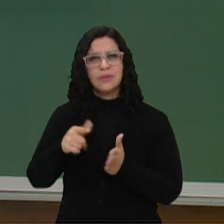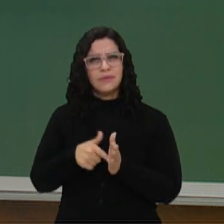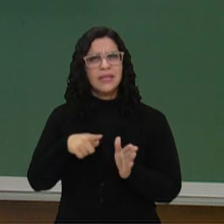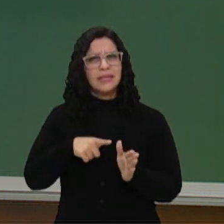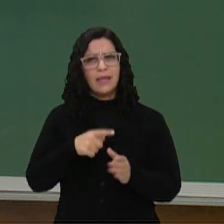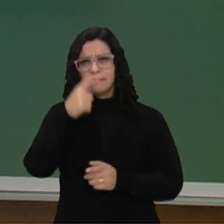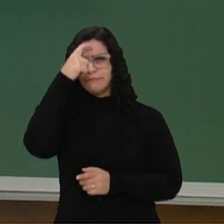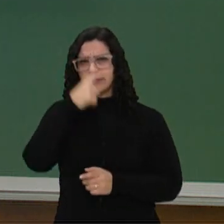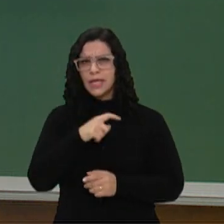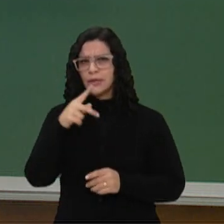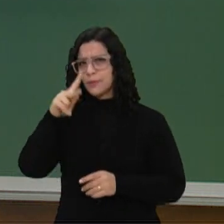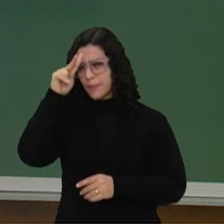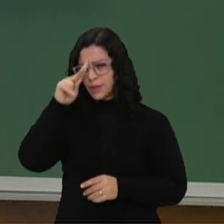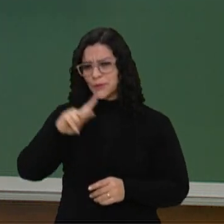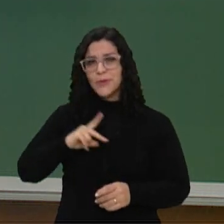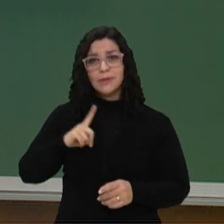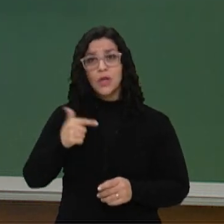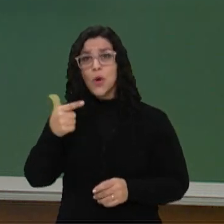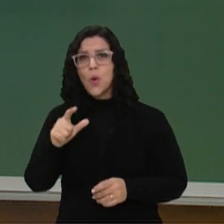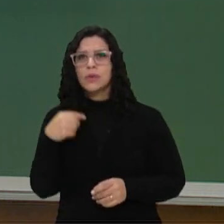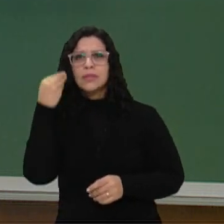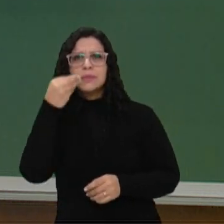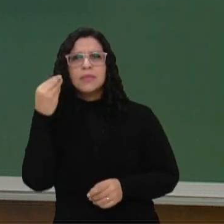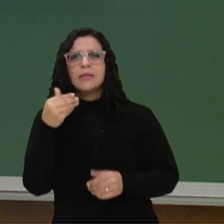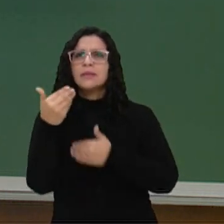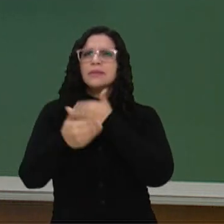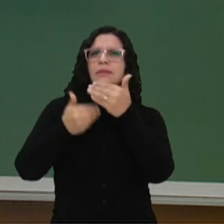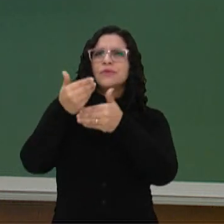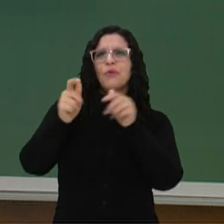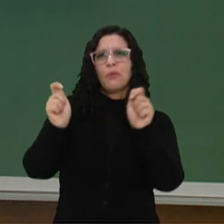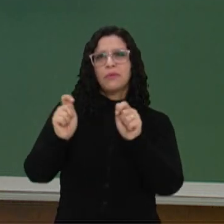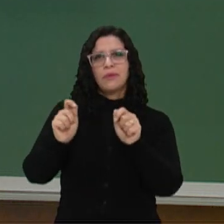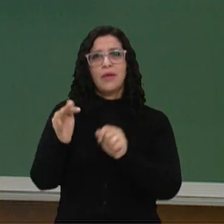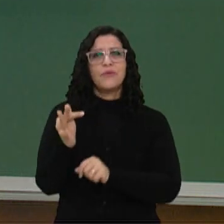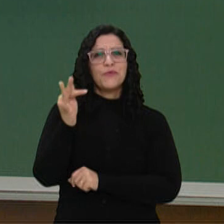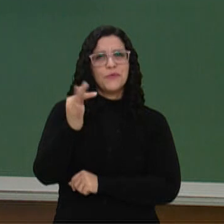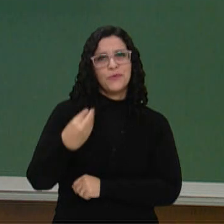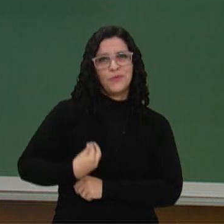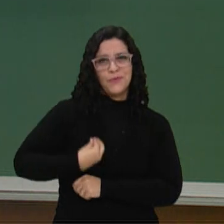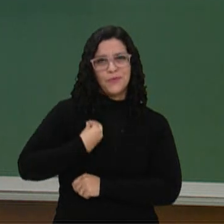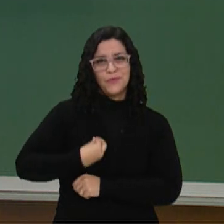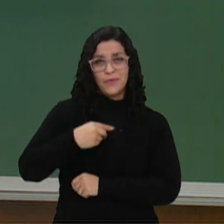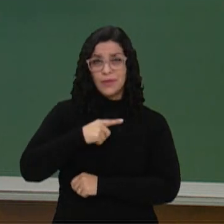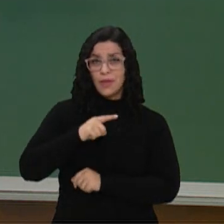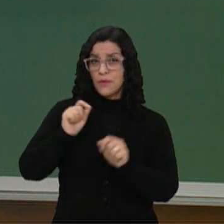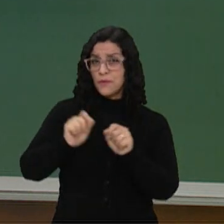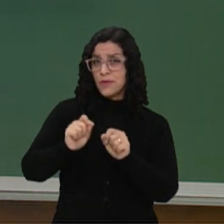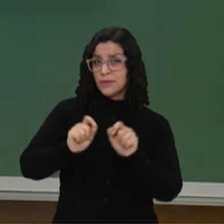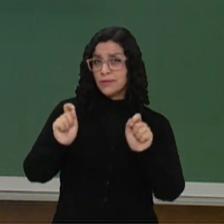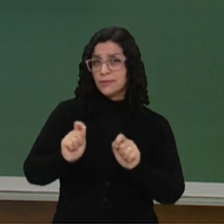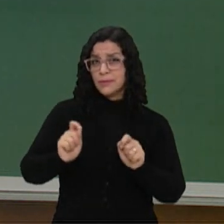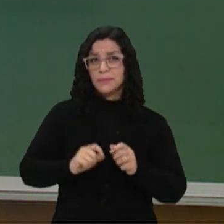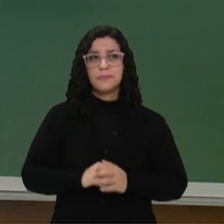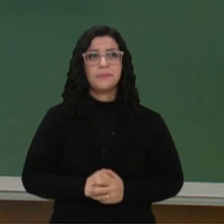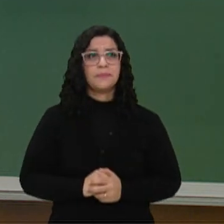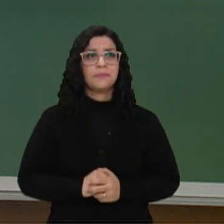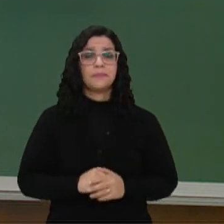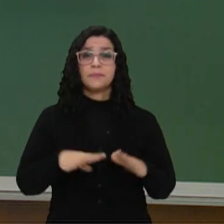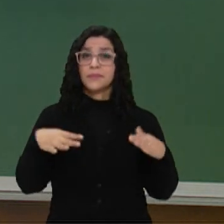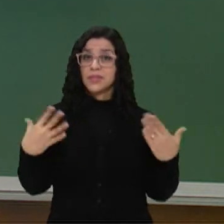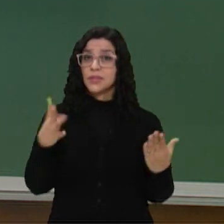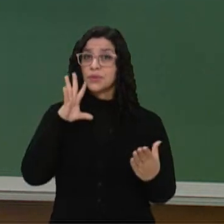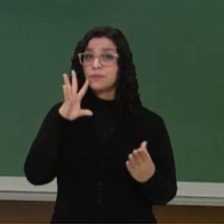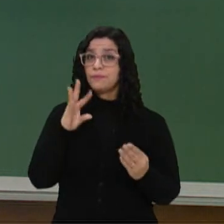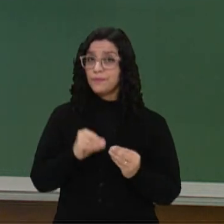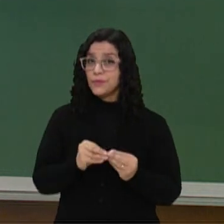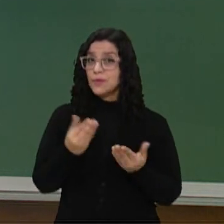em outros testes que a pessoa pode desenvolver, pode utilizar na sua vida, pode fazer na sua vida. Estamos